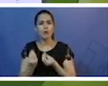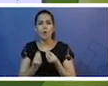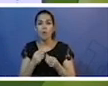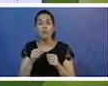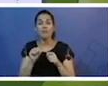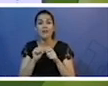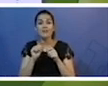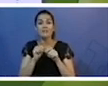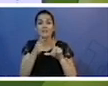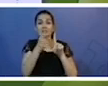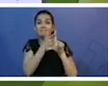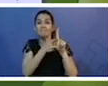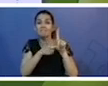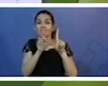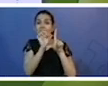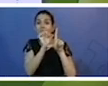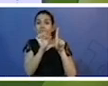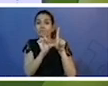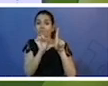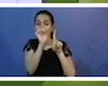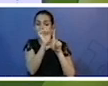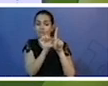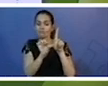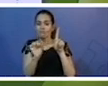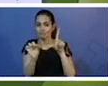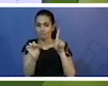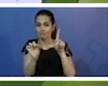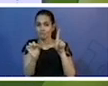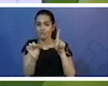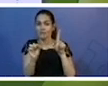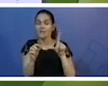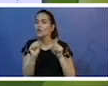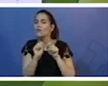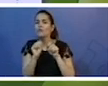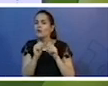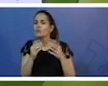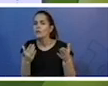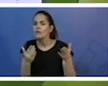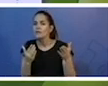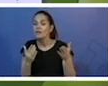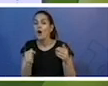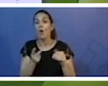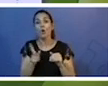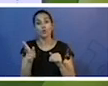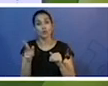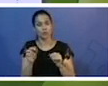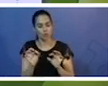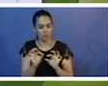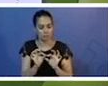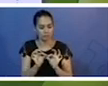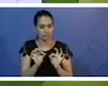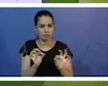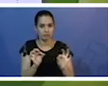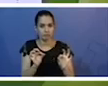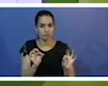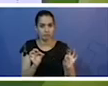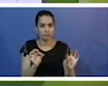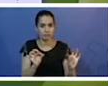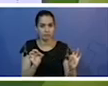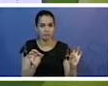formar um ângulo de 90 graus. Então a gente prolonga o lado, como nós fizemos com o paralelogramo na última